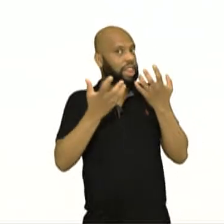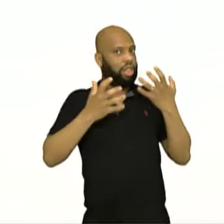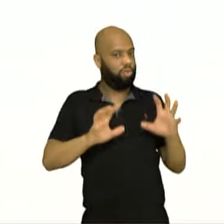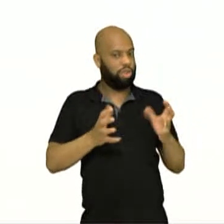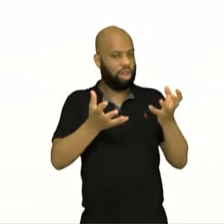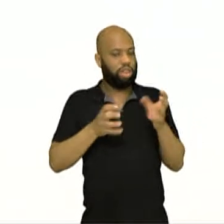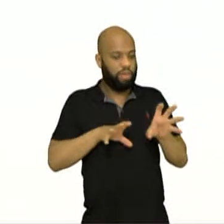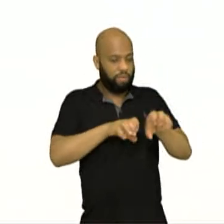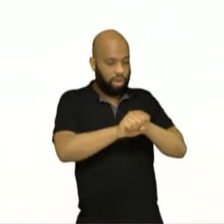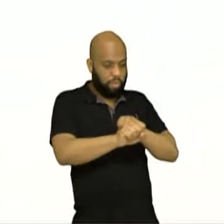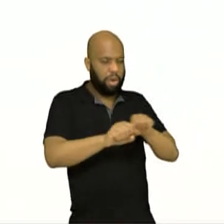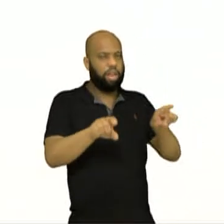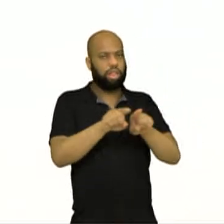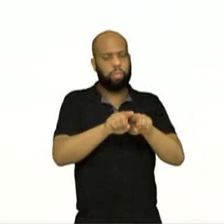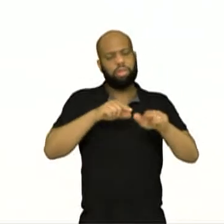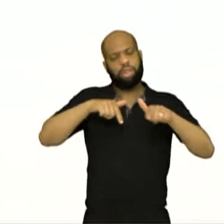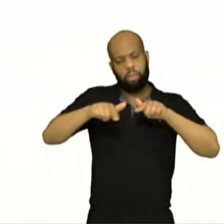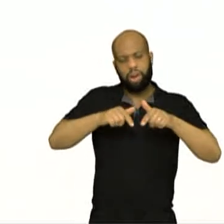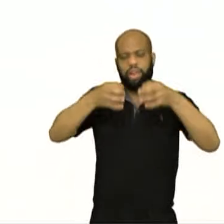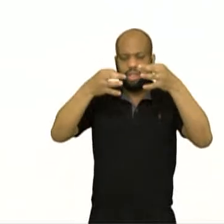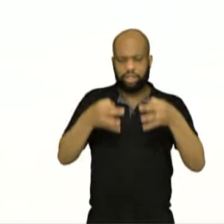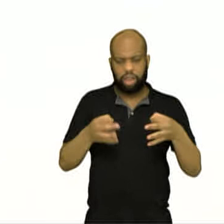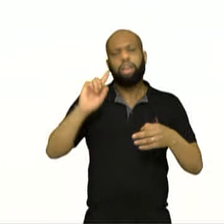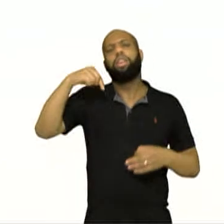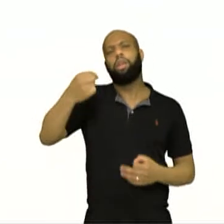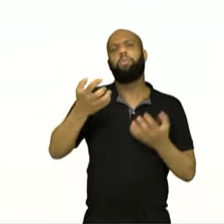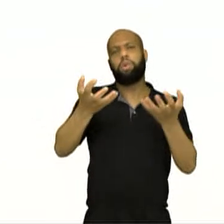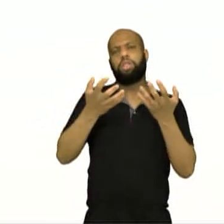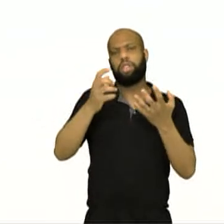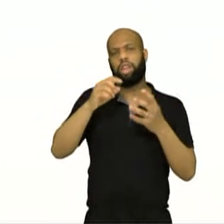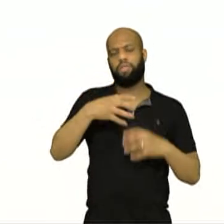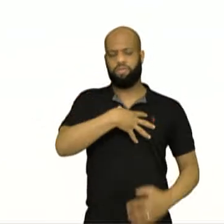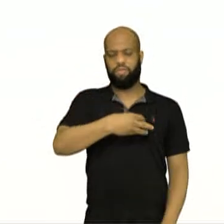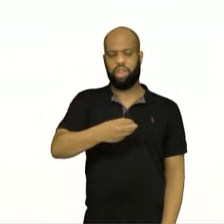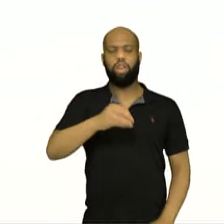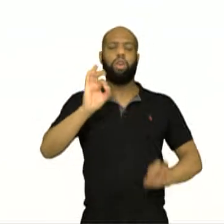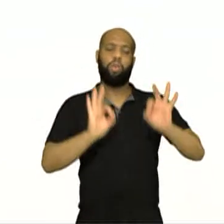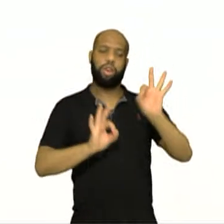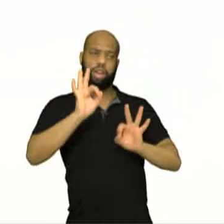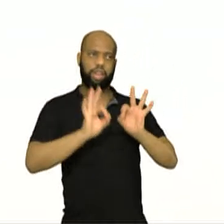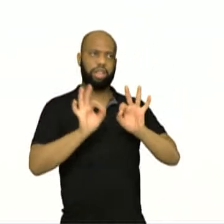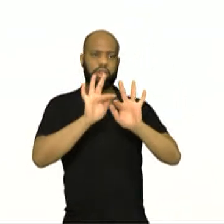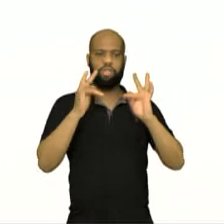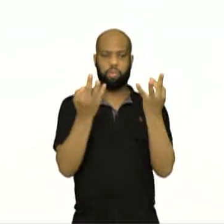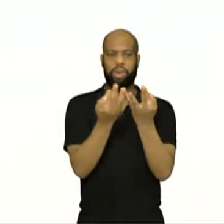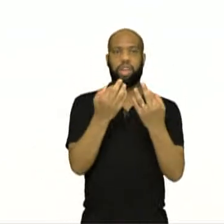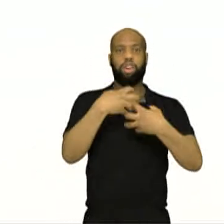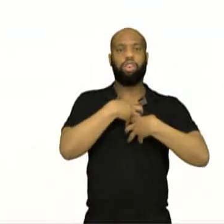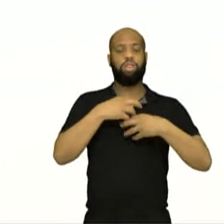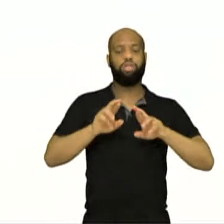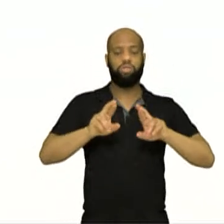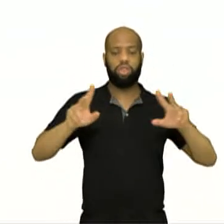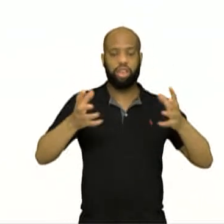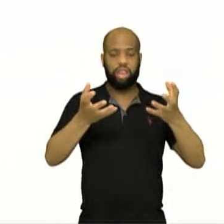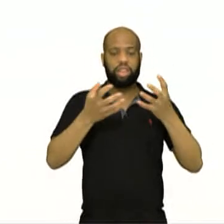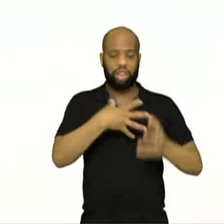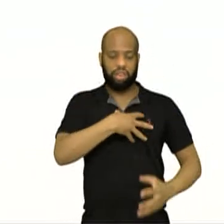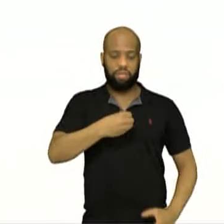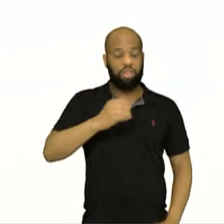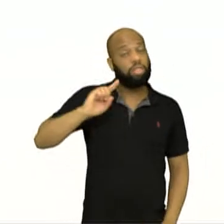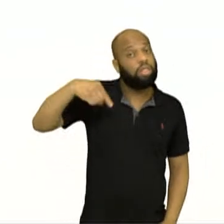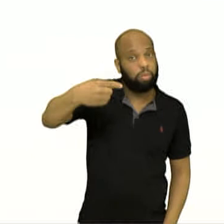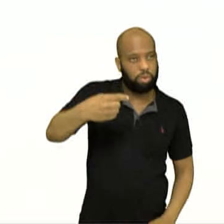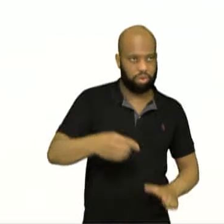adquirir estabilidade em sua vida para depois pensar em filhos. Então ela pensou, teve um planejamento familiar diferente, ela quer ter filhos apenas